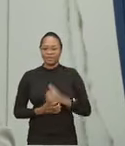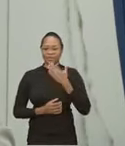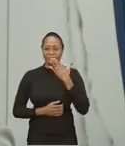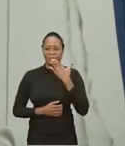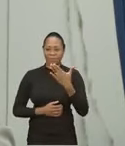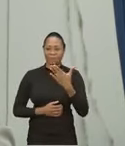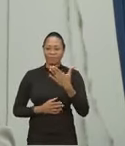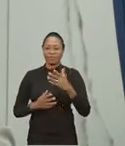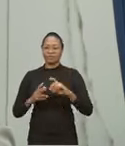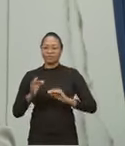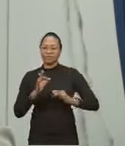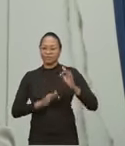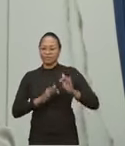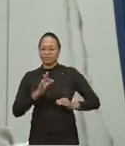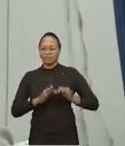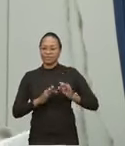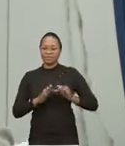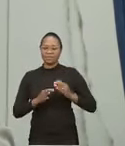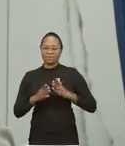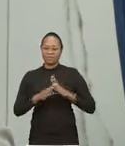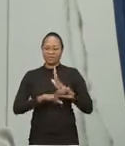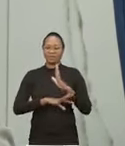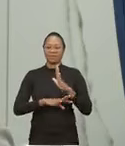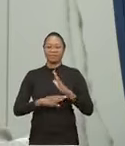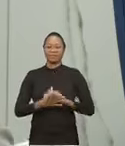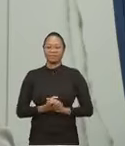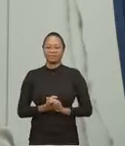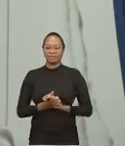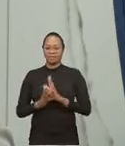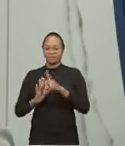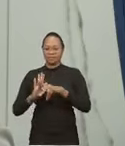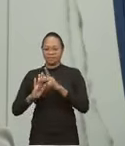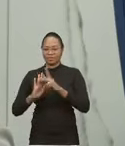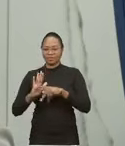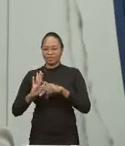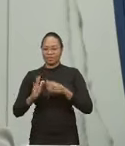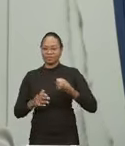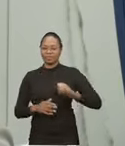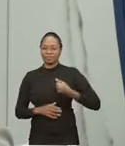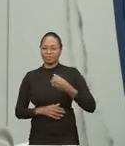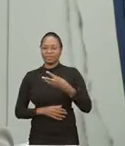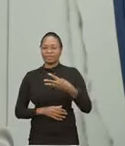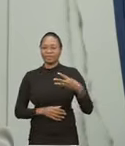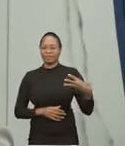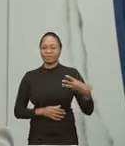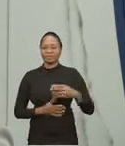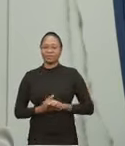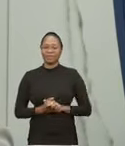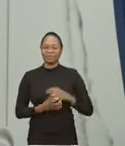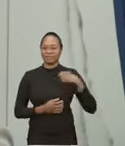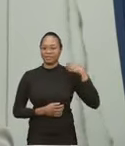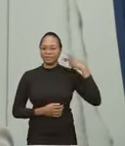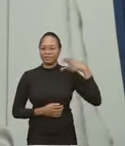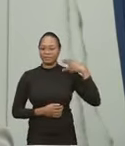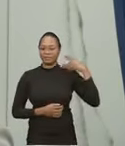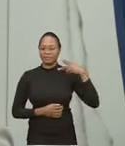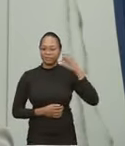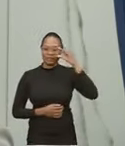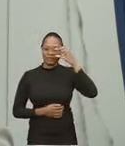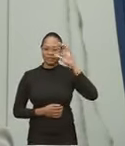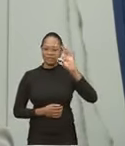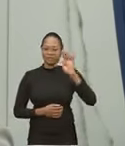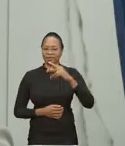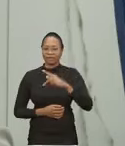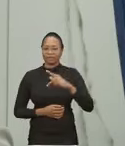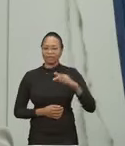de Constituição e Justiça, opinando pela aprovação. Projeto de resolução de número 033, de autoria do vereador Tagne Sequeira,